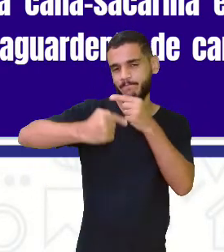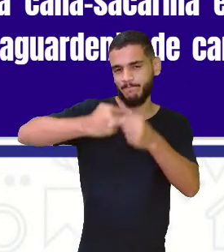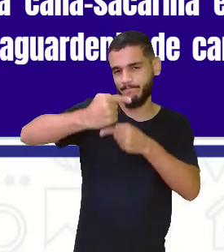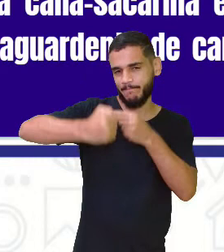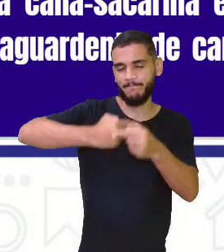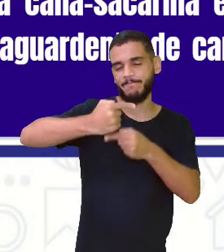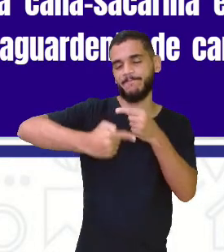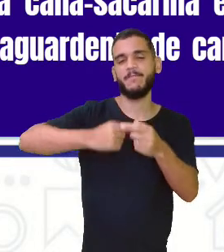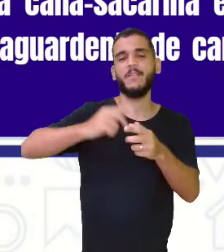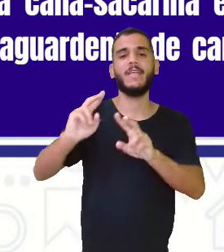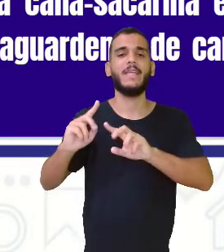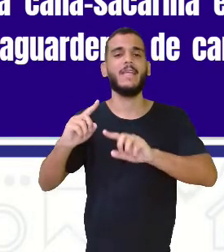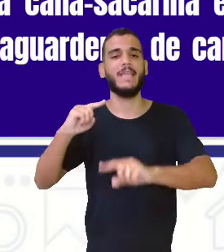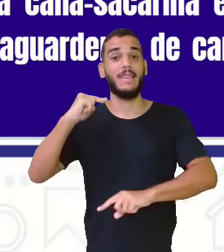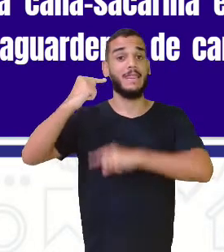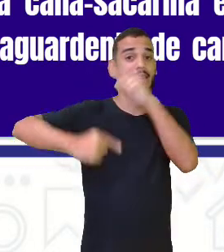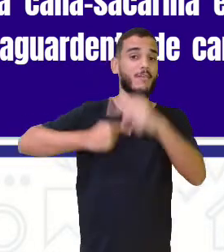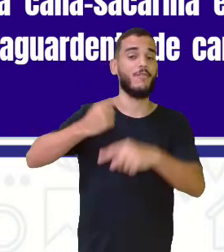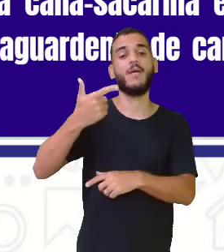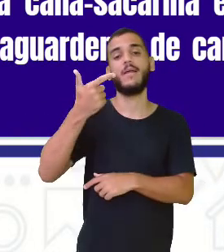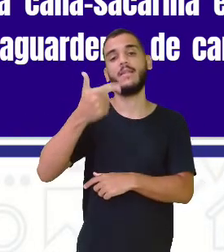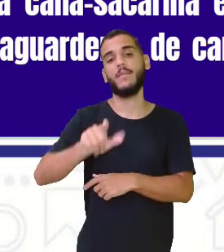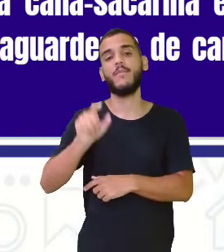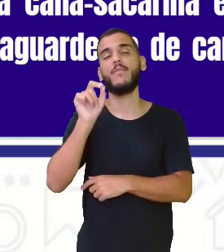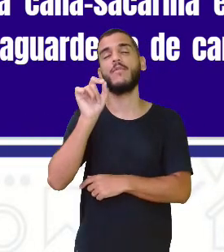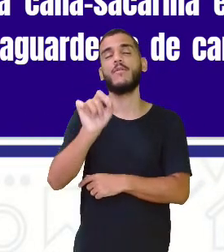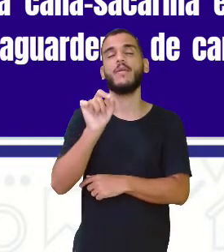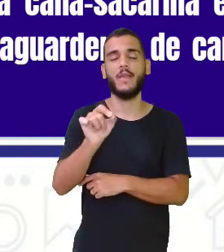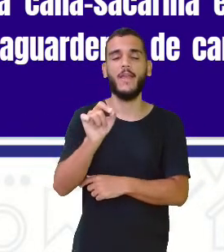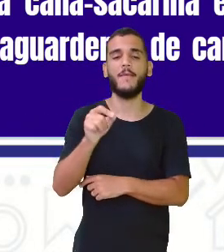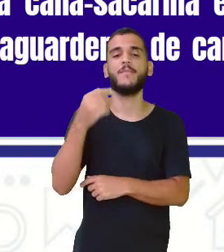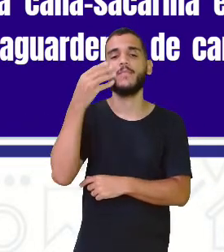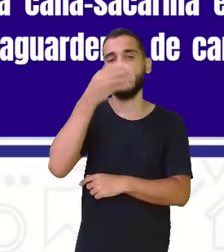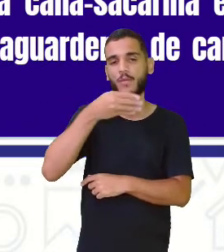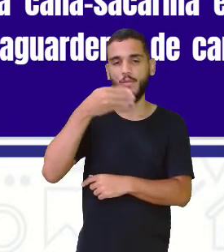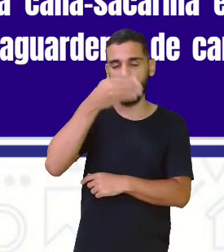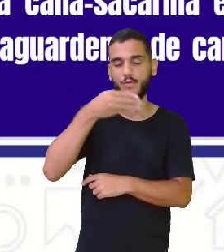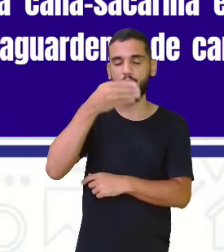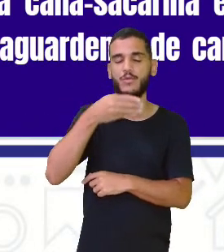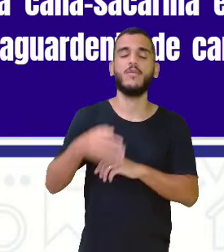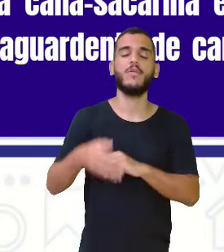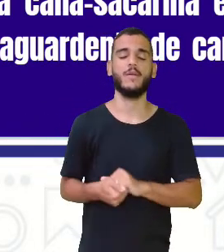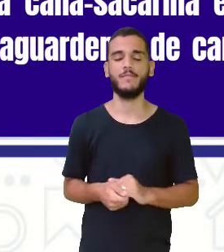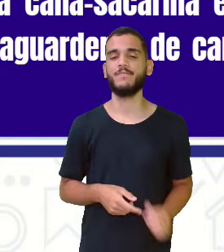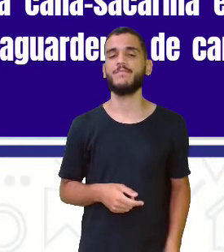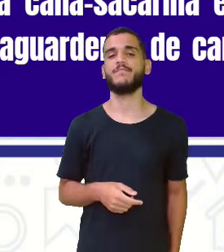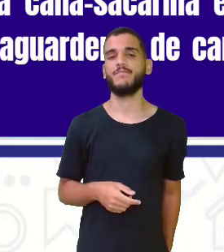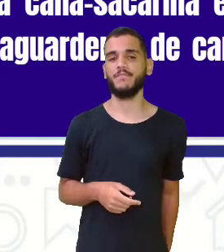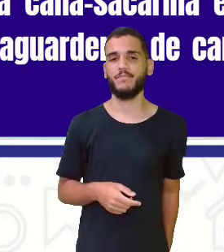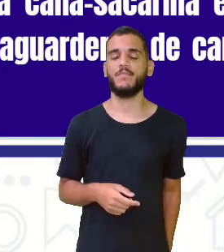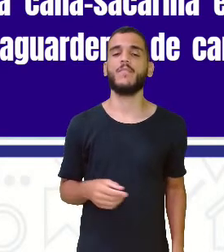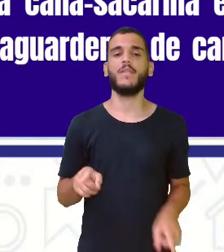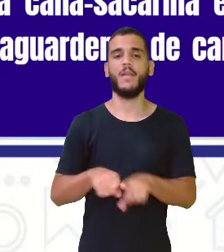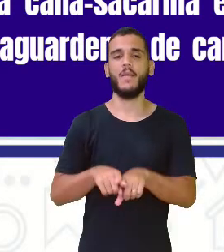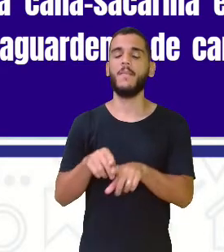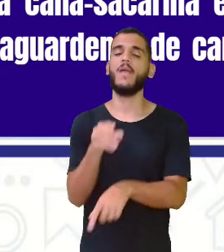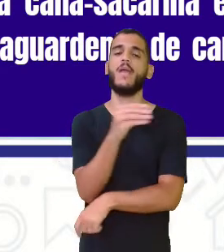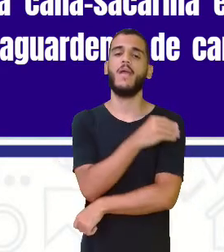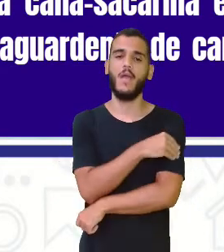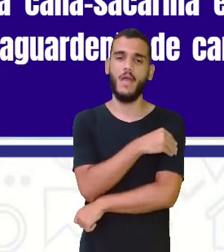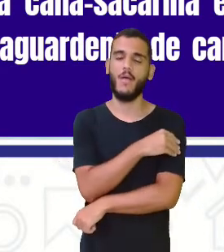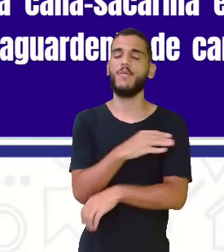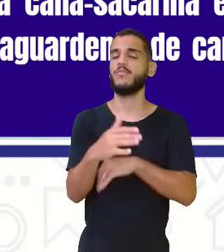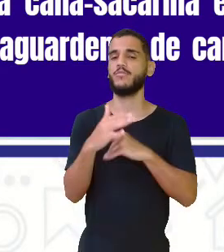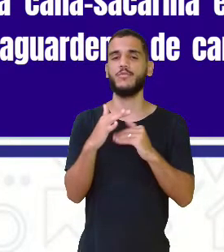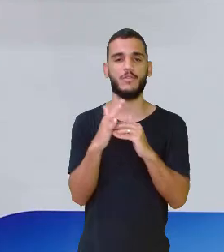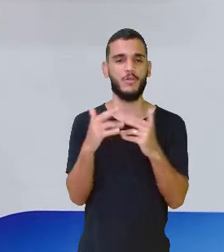cana, né, transformar a cana sacarina em açúcar, melaço, aguardente de cana e etanol, né? Então hoje a gente tem